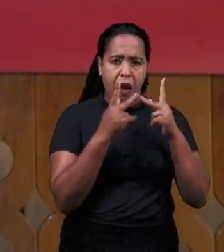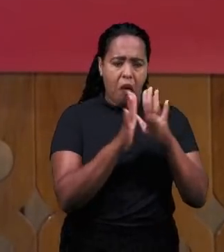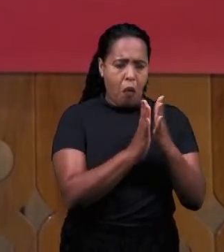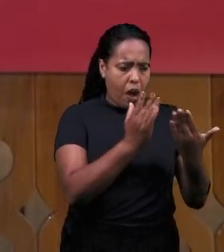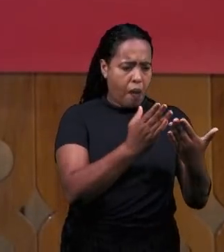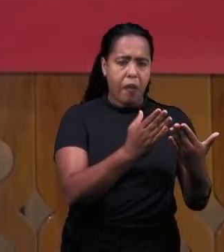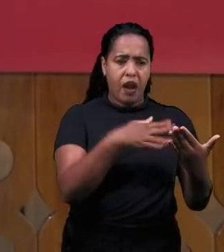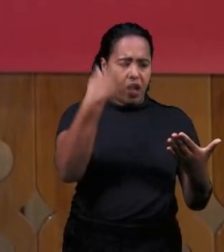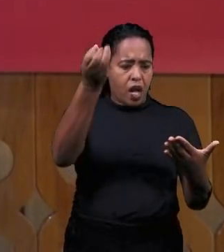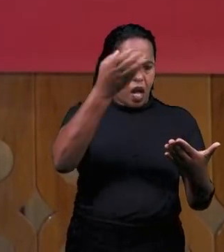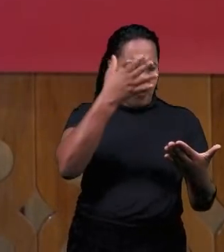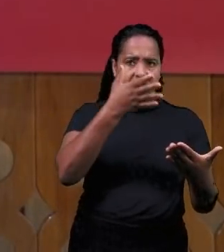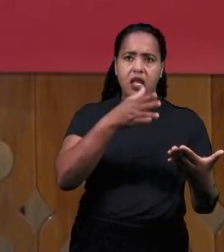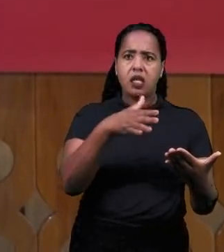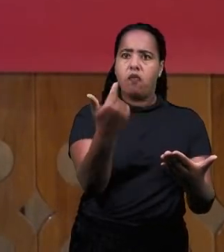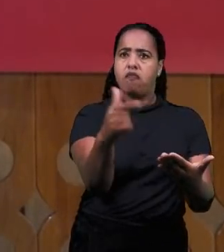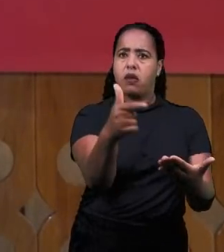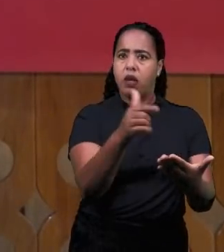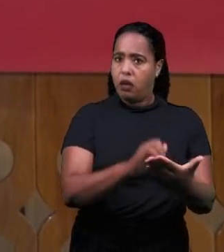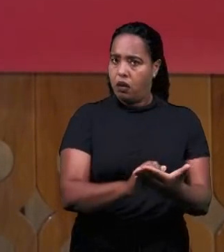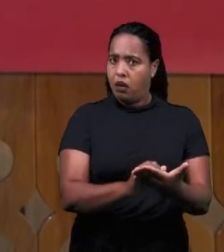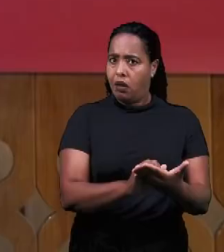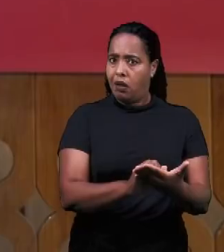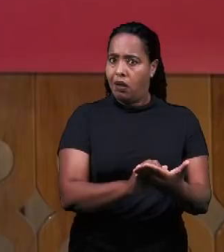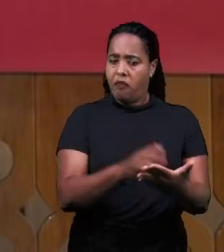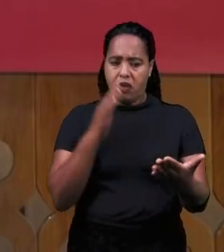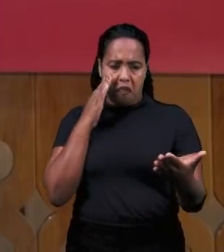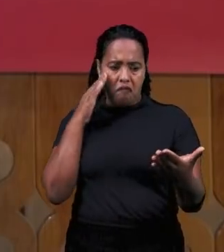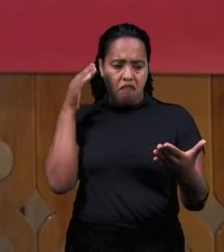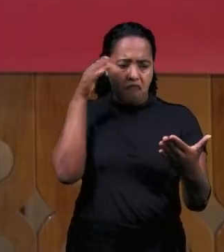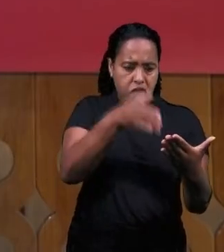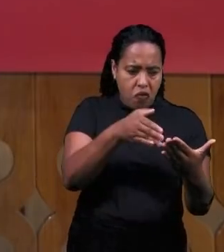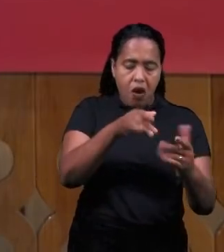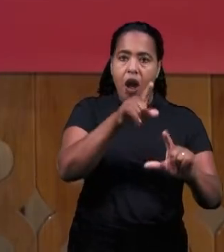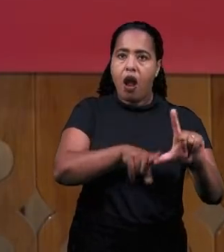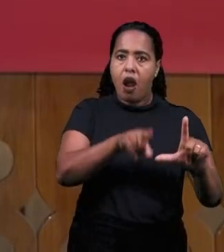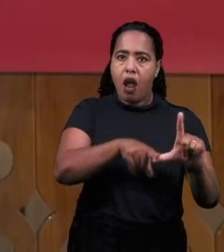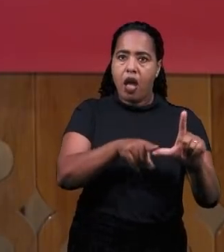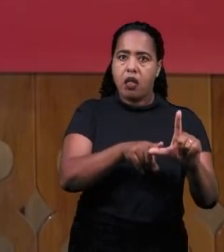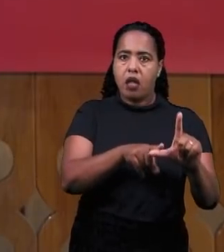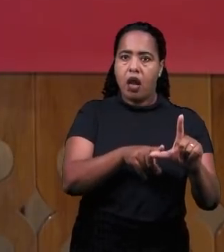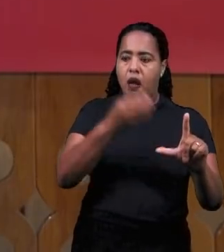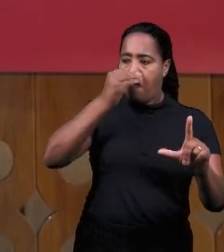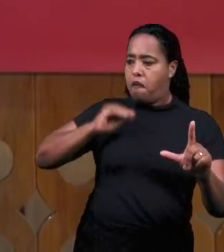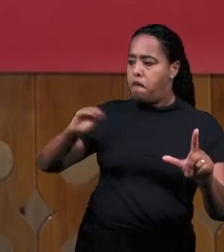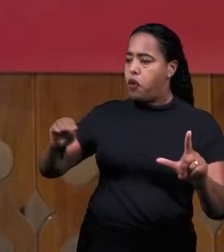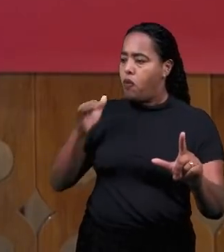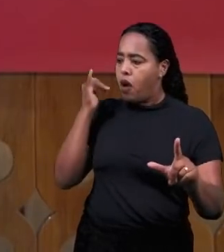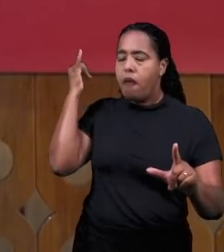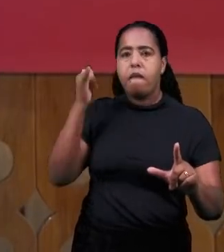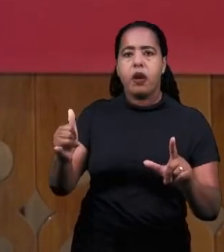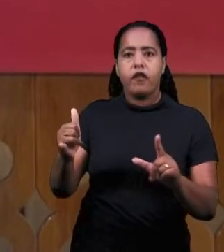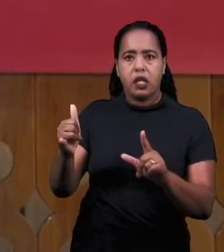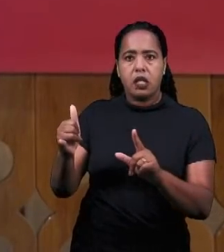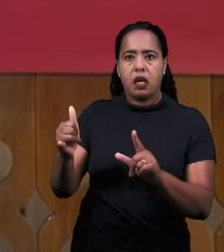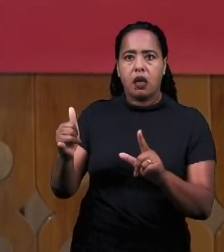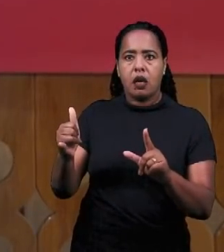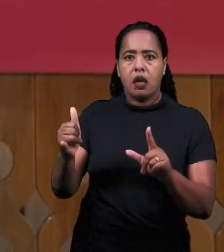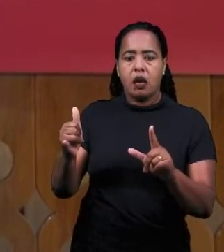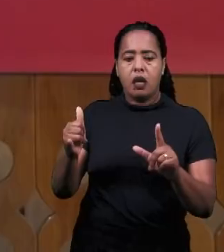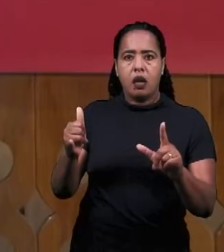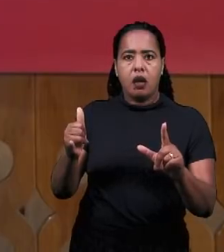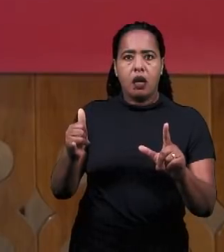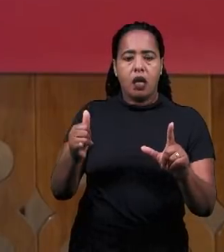certo, você migrou para a letra. Então você saiu do profético e entrou na letra. Então o seu ministério acadêmico é